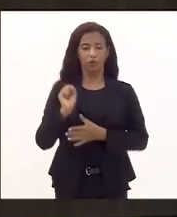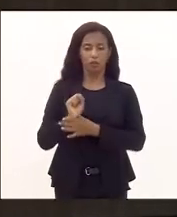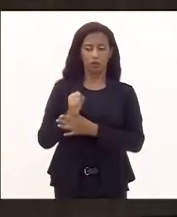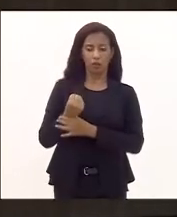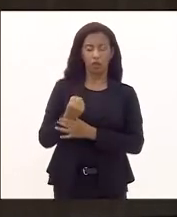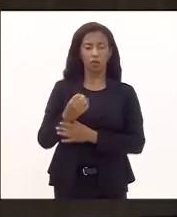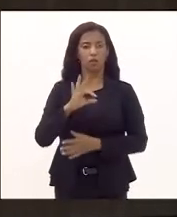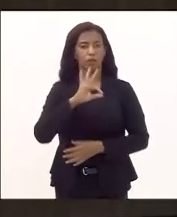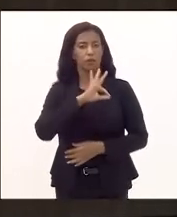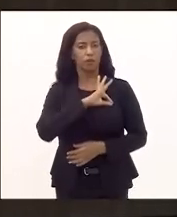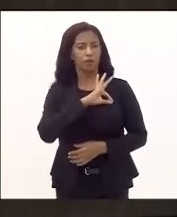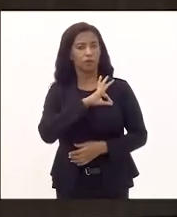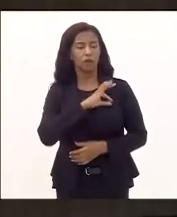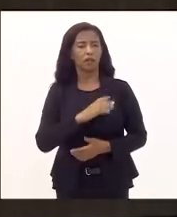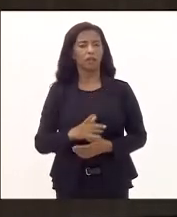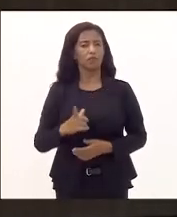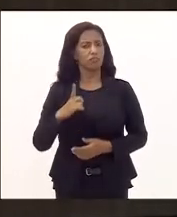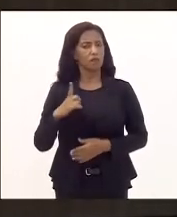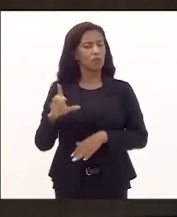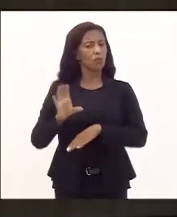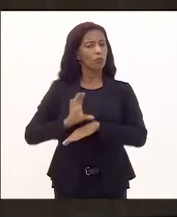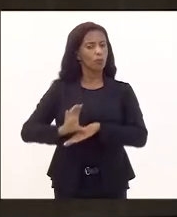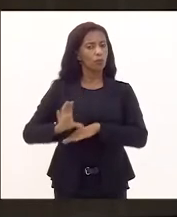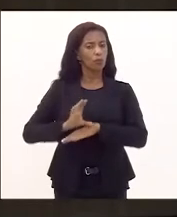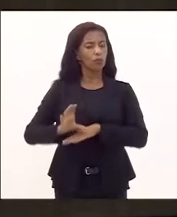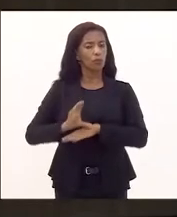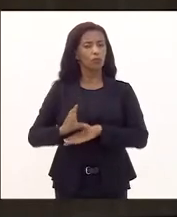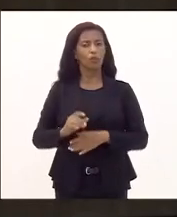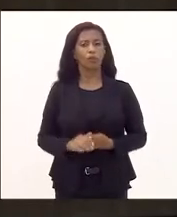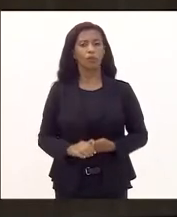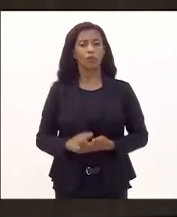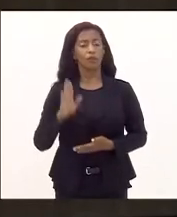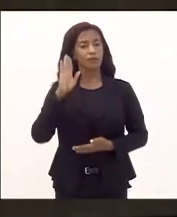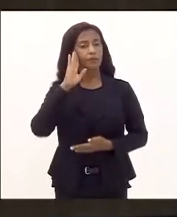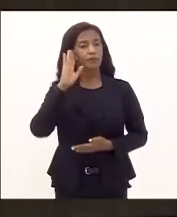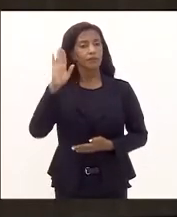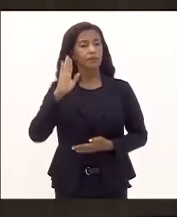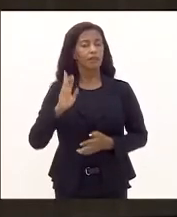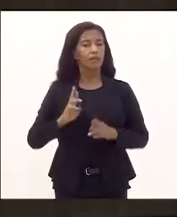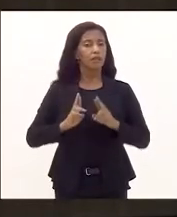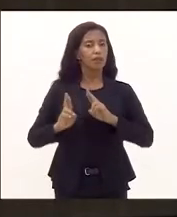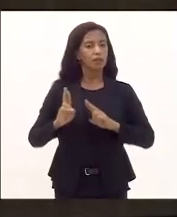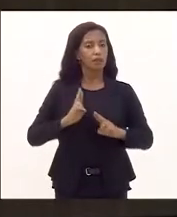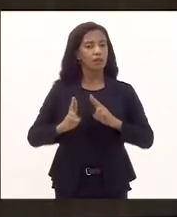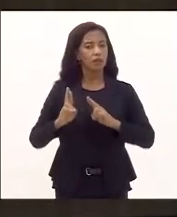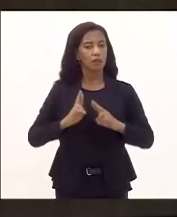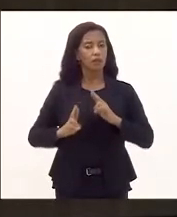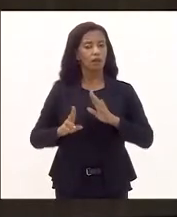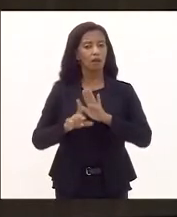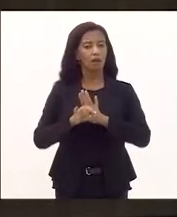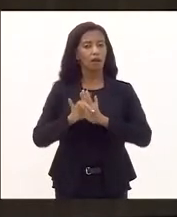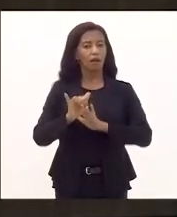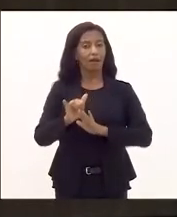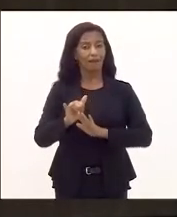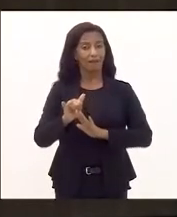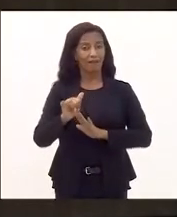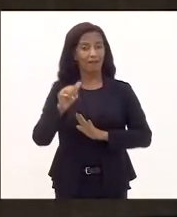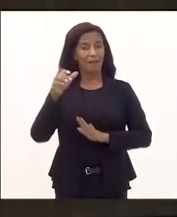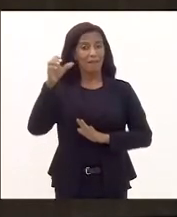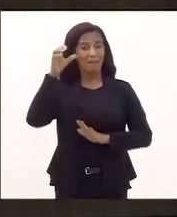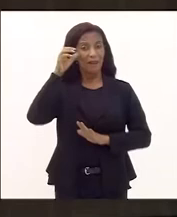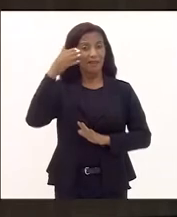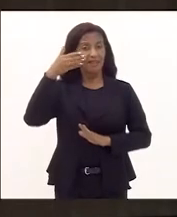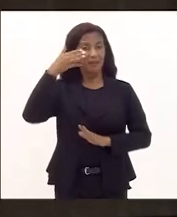os policiais, tenham cursos, né, principalmente em relação à Lei Maria da Penha,